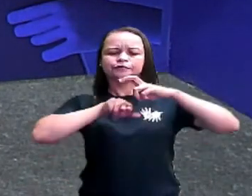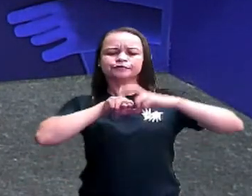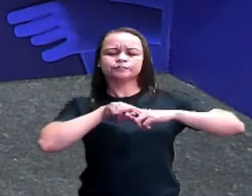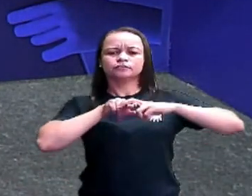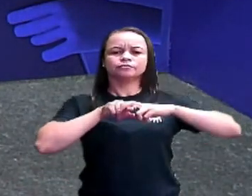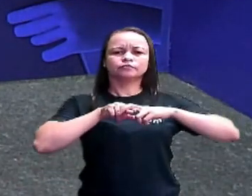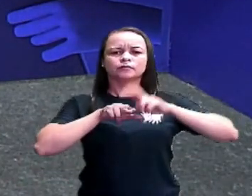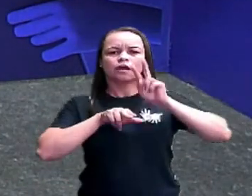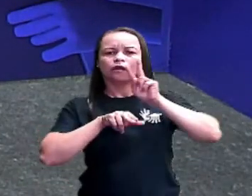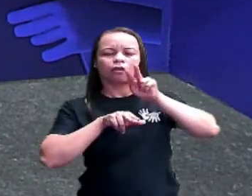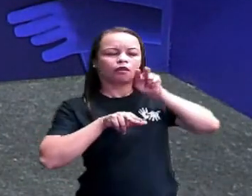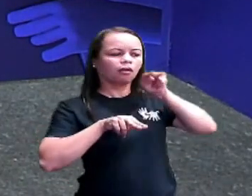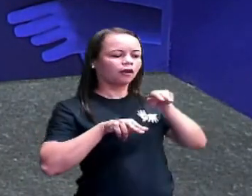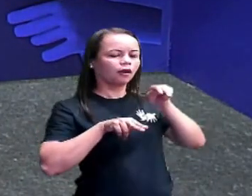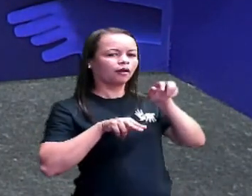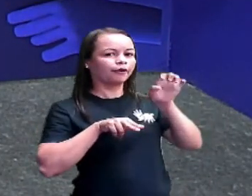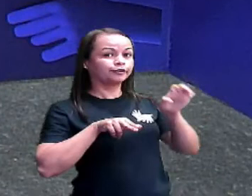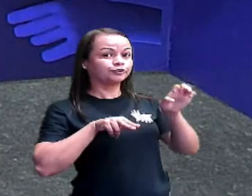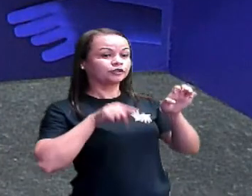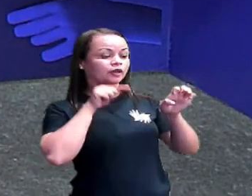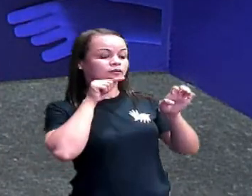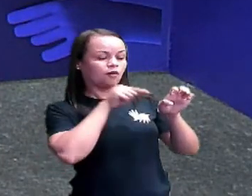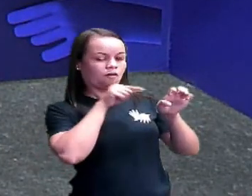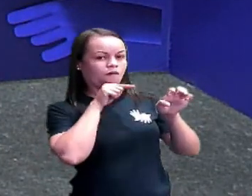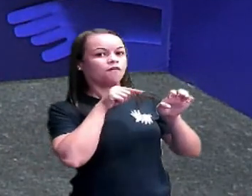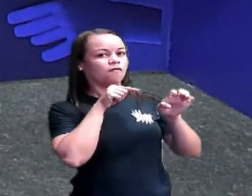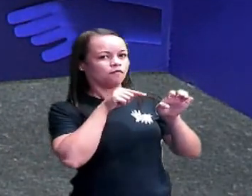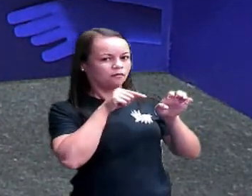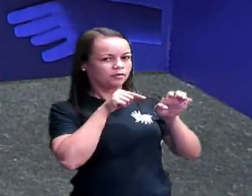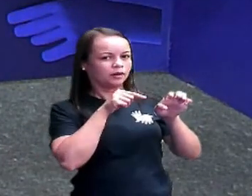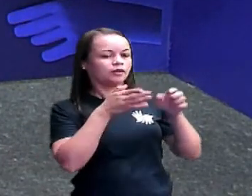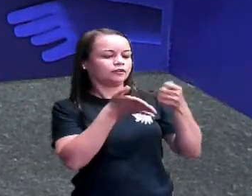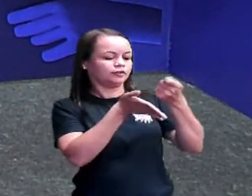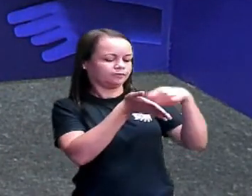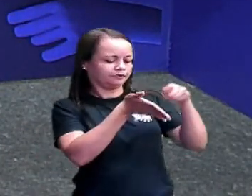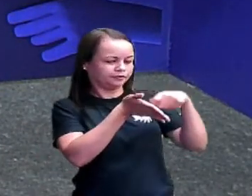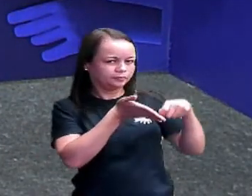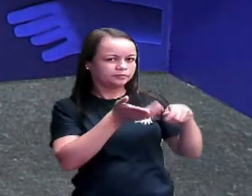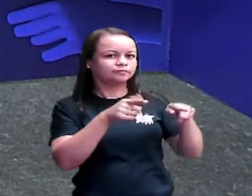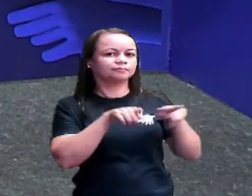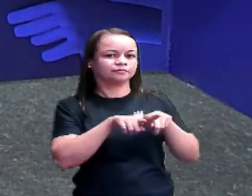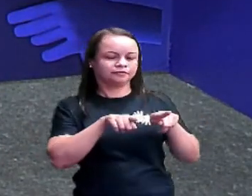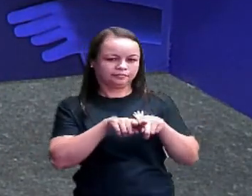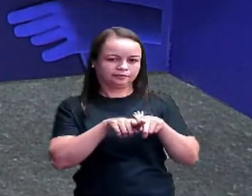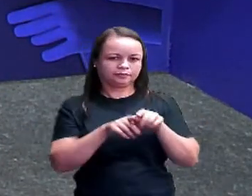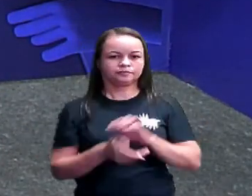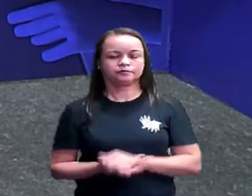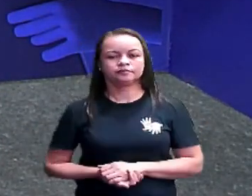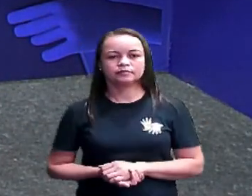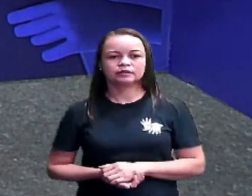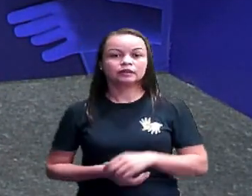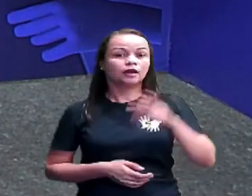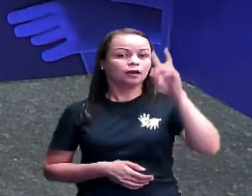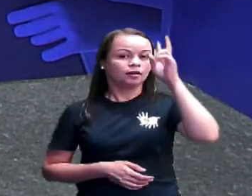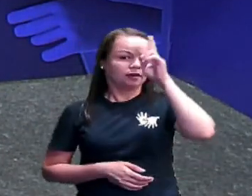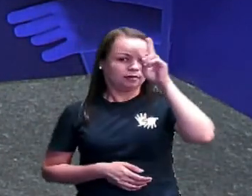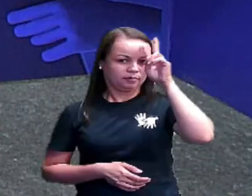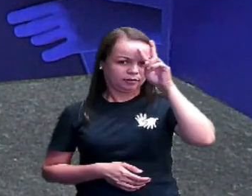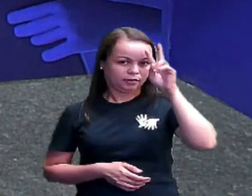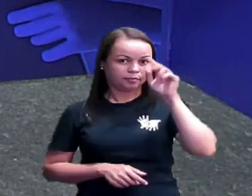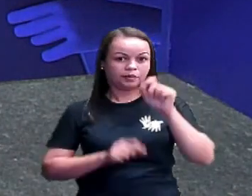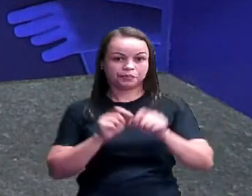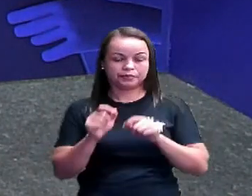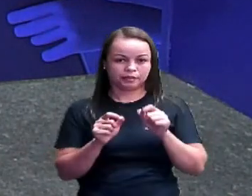lado esquerdo? Aí você olha lá e anota no seu caderninho. E lembra,